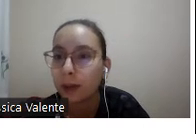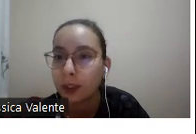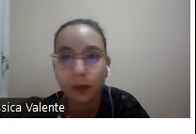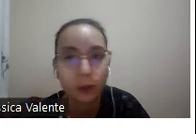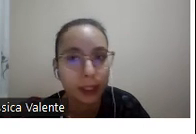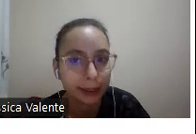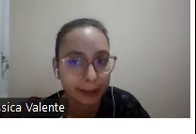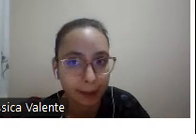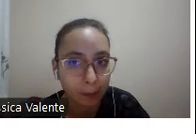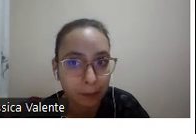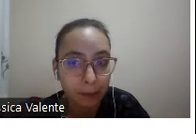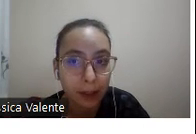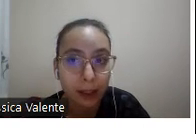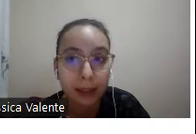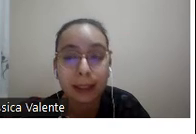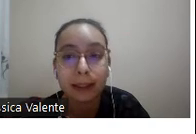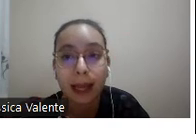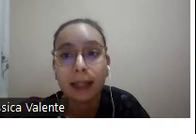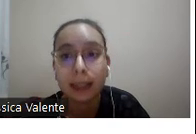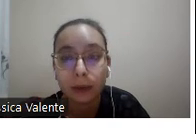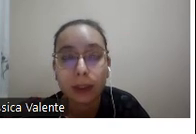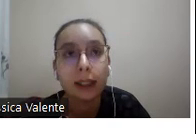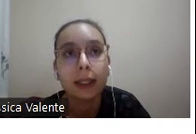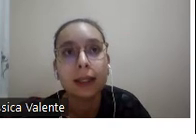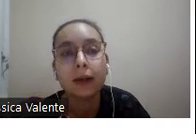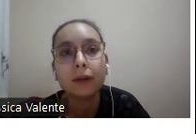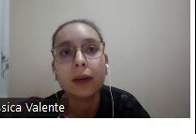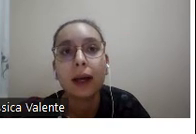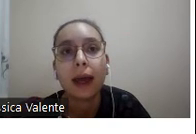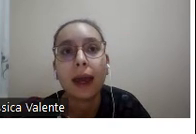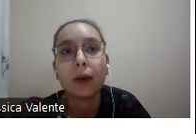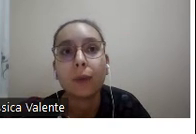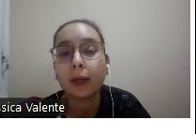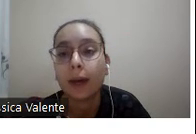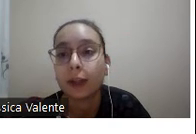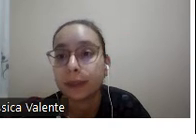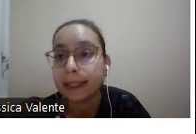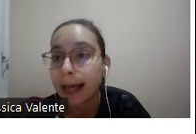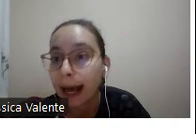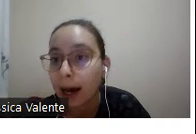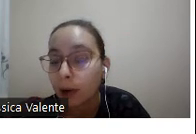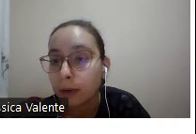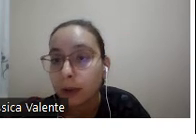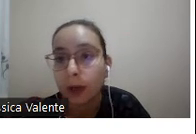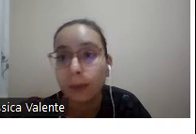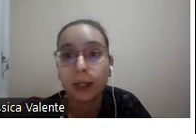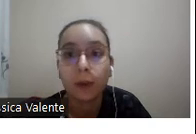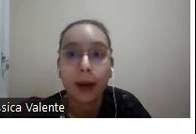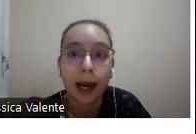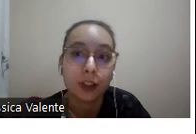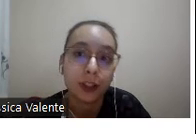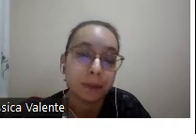as formas de comunicação, sem ser a língua. Então, uma linguagem musical,